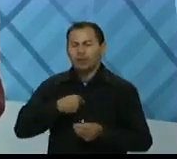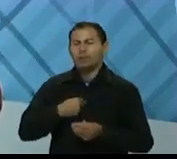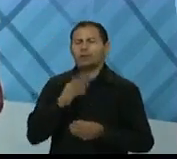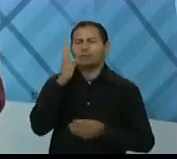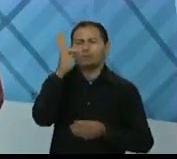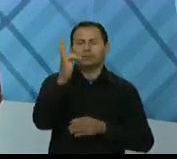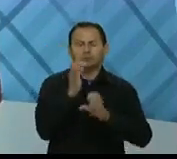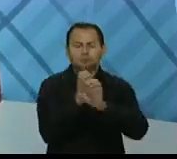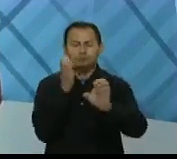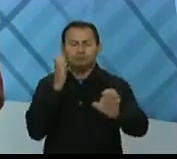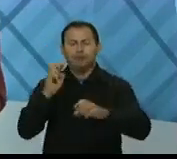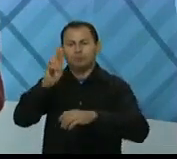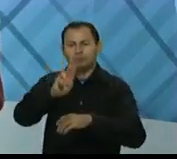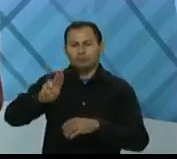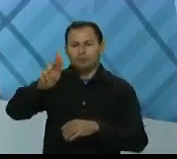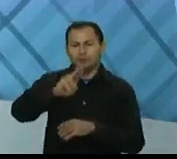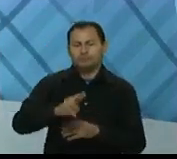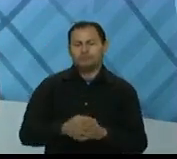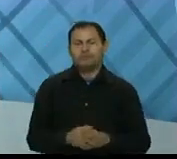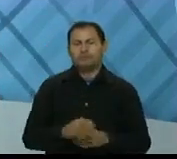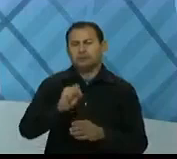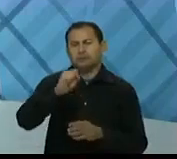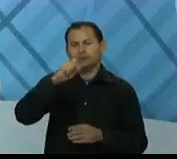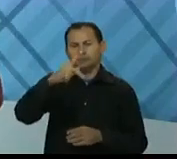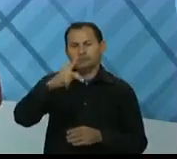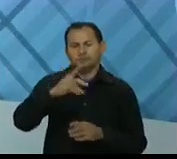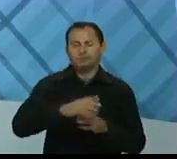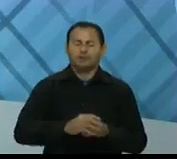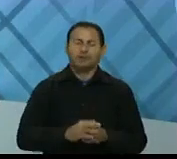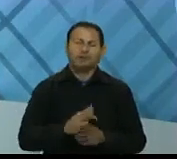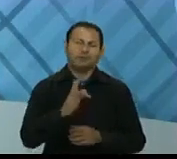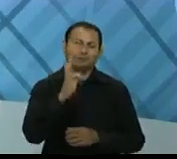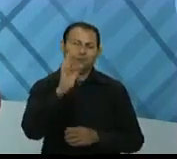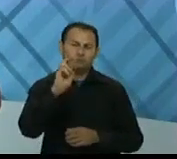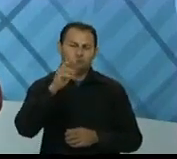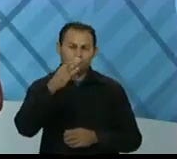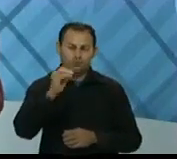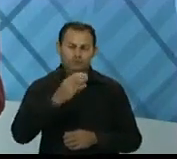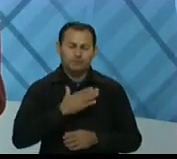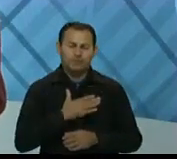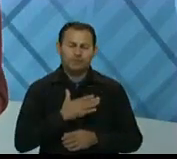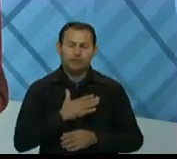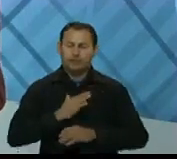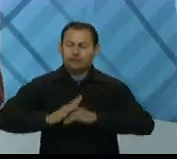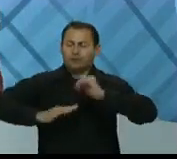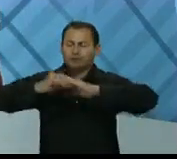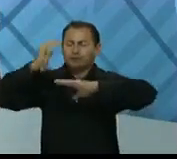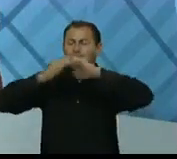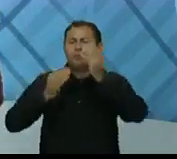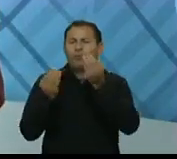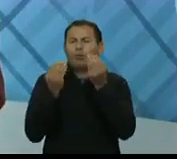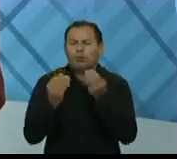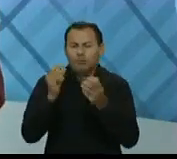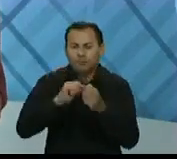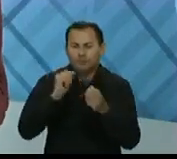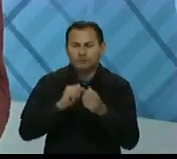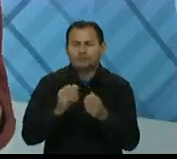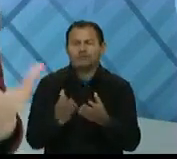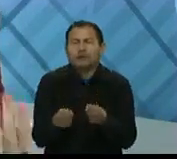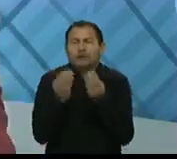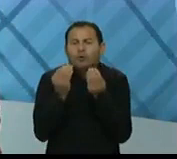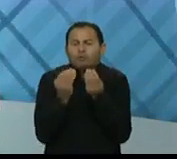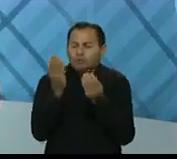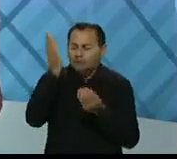futuro engenheiro, vou utilizar essa situação de funções na minha futura profissão? Como eu vou fazer isso? Como